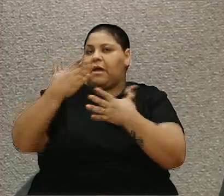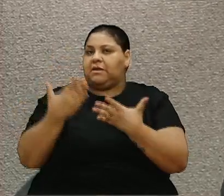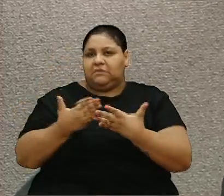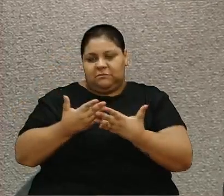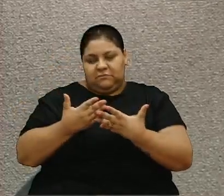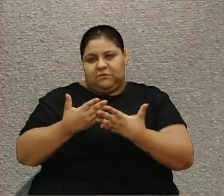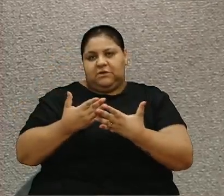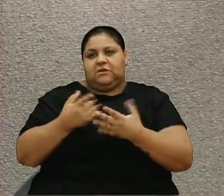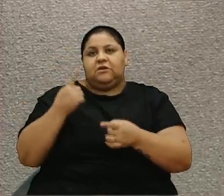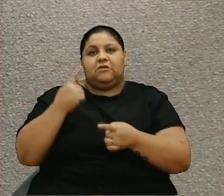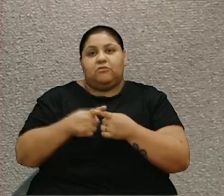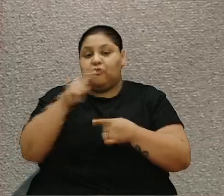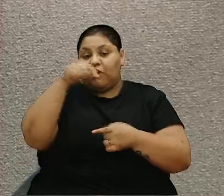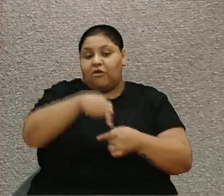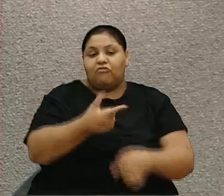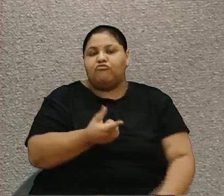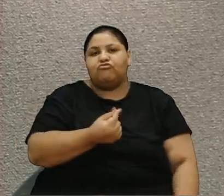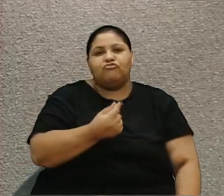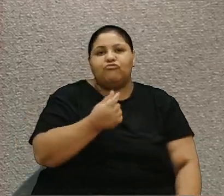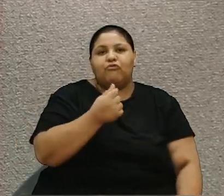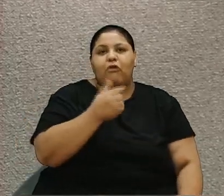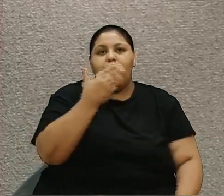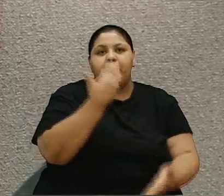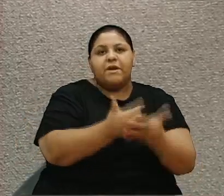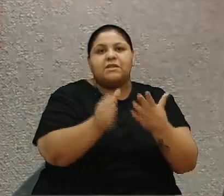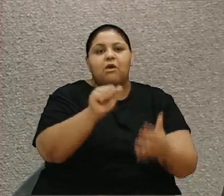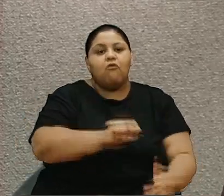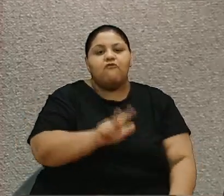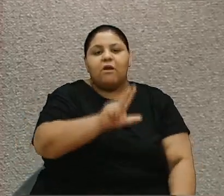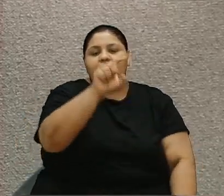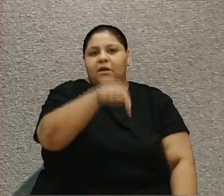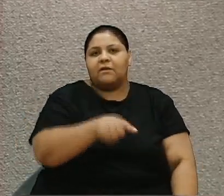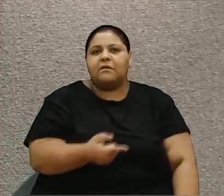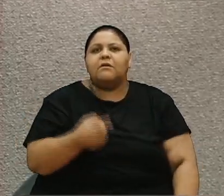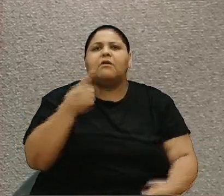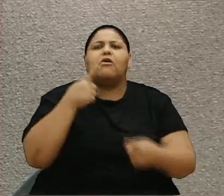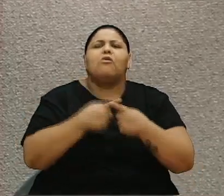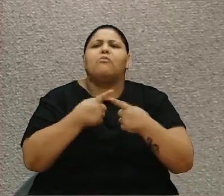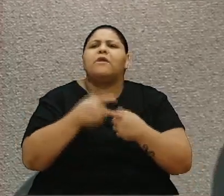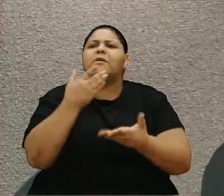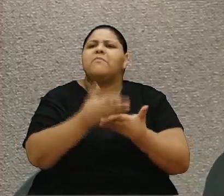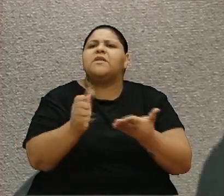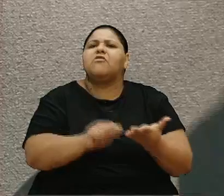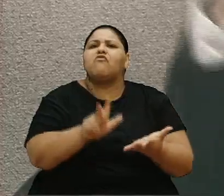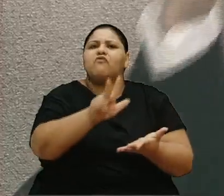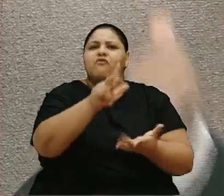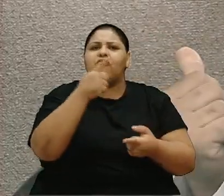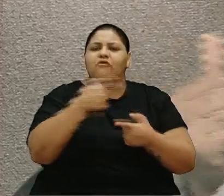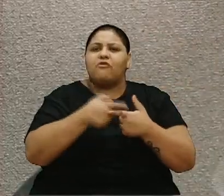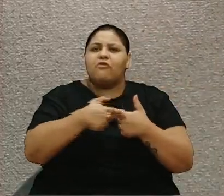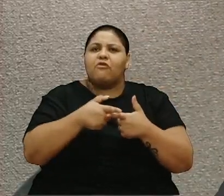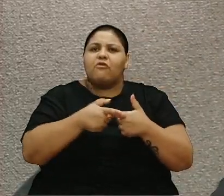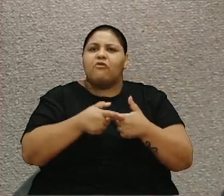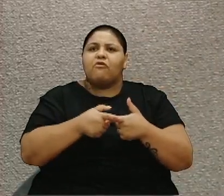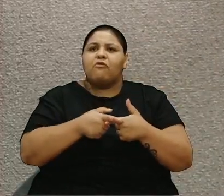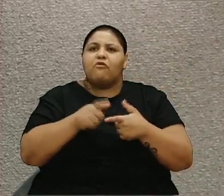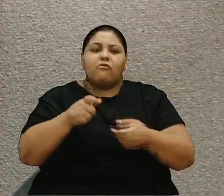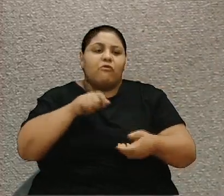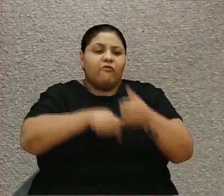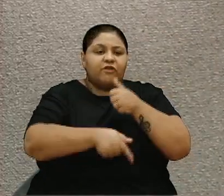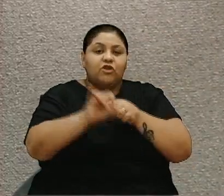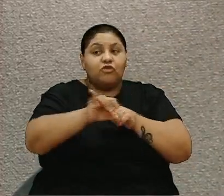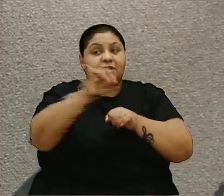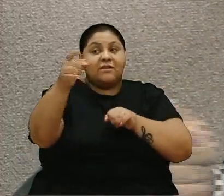quê? Porque aqui o nosso dinheiro não está valendo mais nada. Mas por que não vale mais nada? Porque o investidor internacional não quer investir